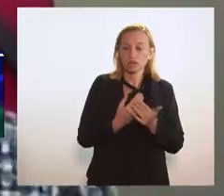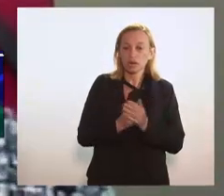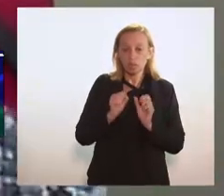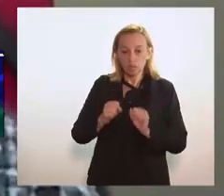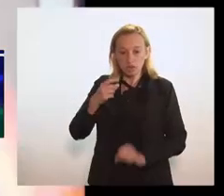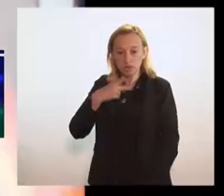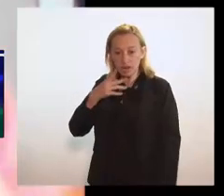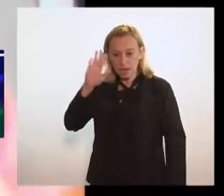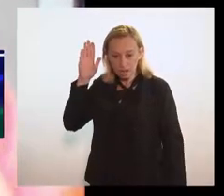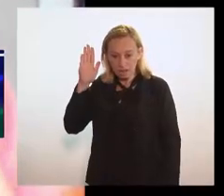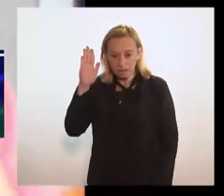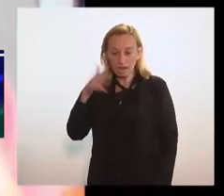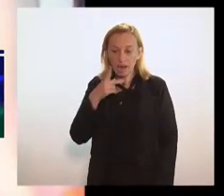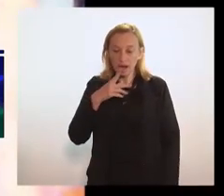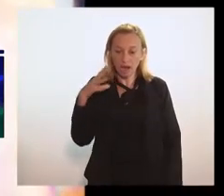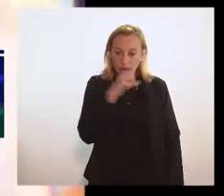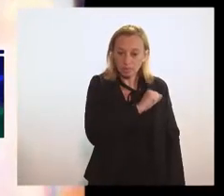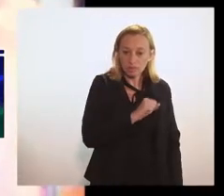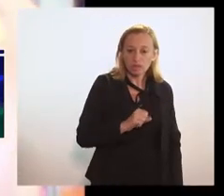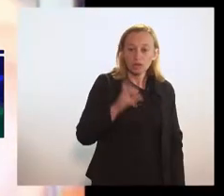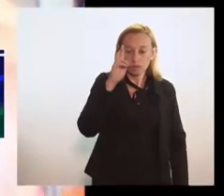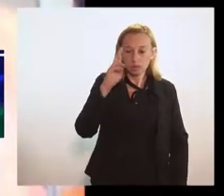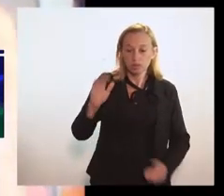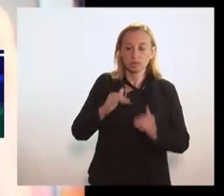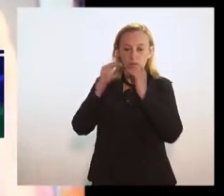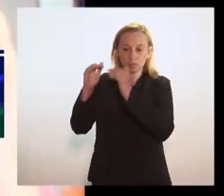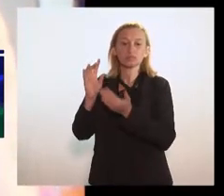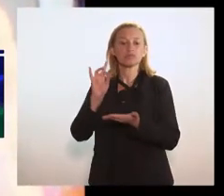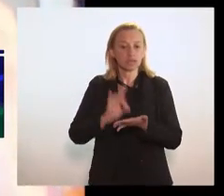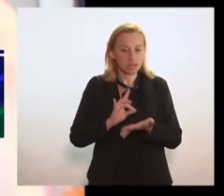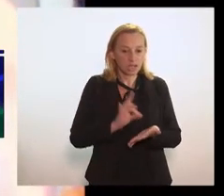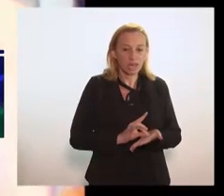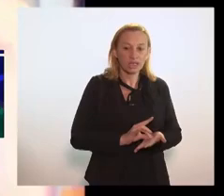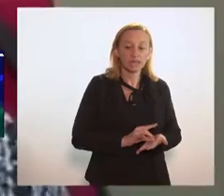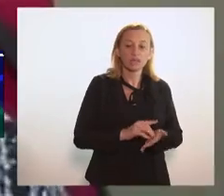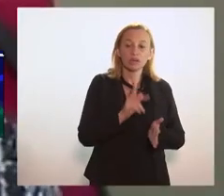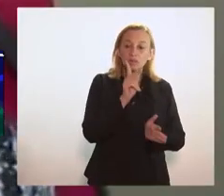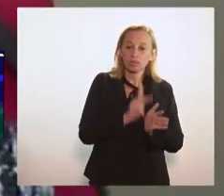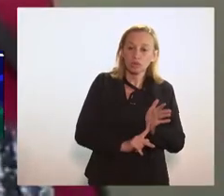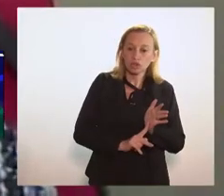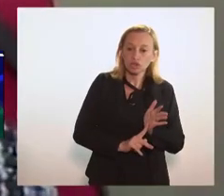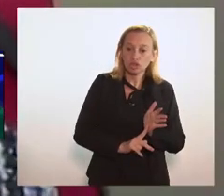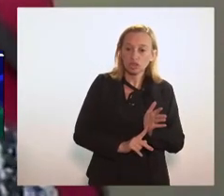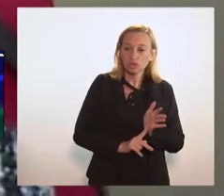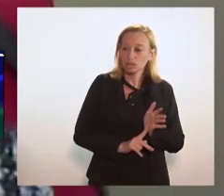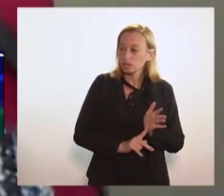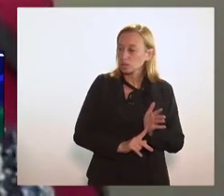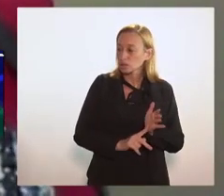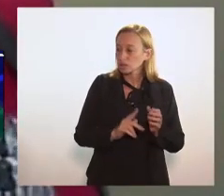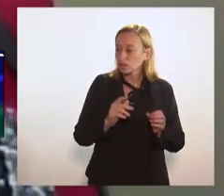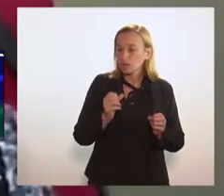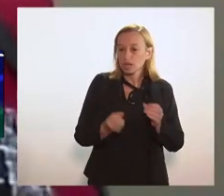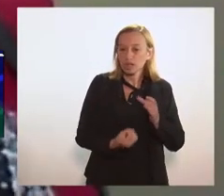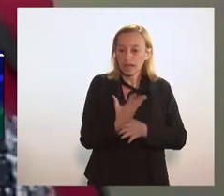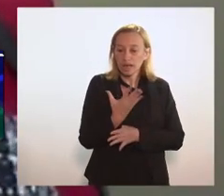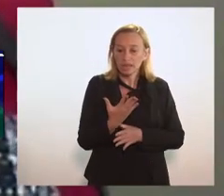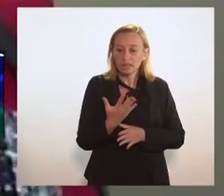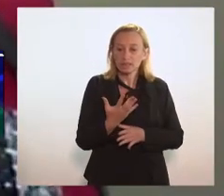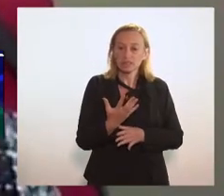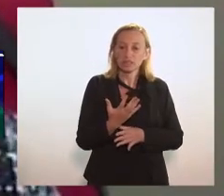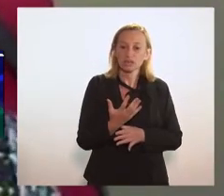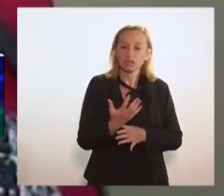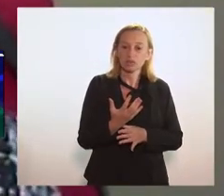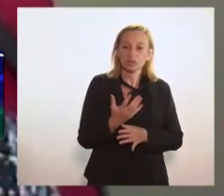parte, rapidamente? Vossa Excelência tem razão. Esse projeto foi construído na tentativa de criar